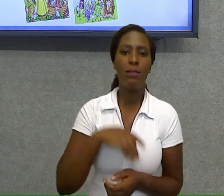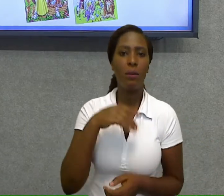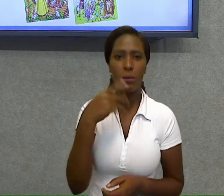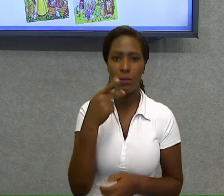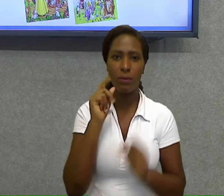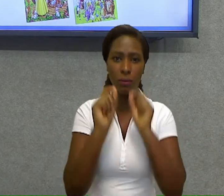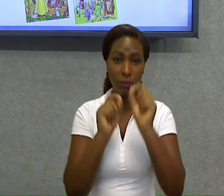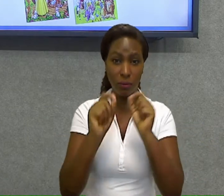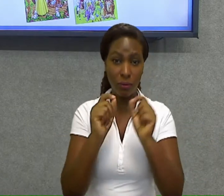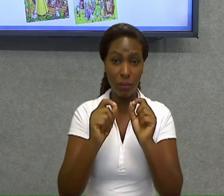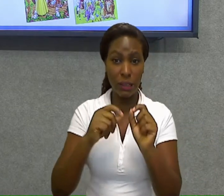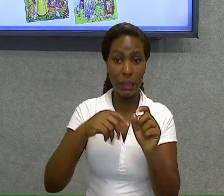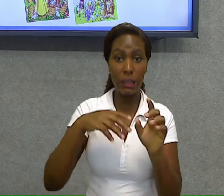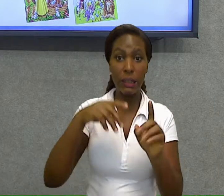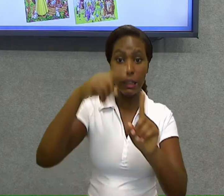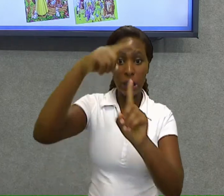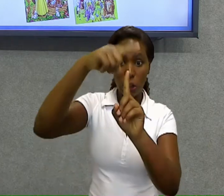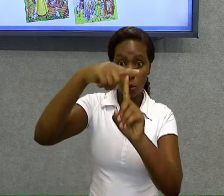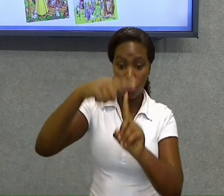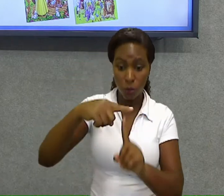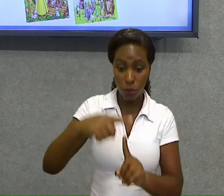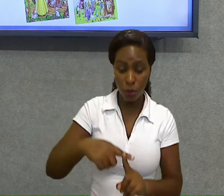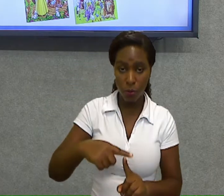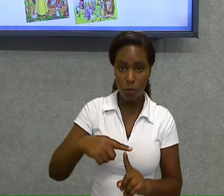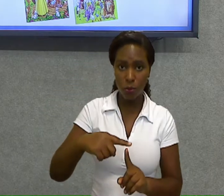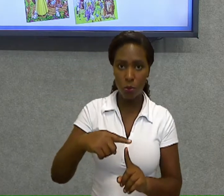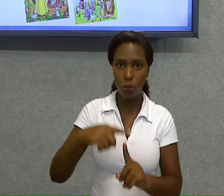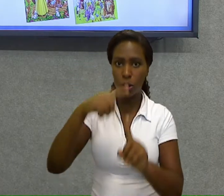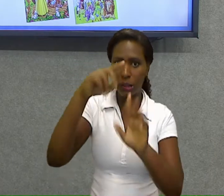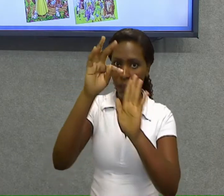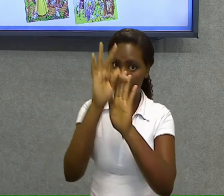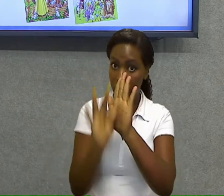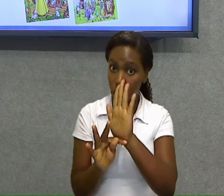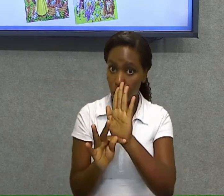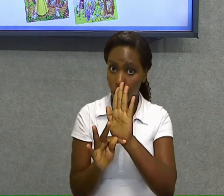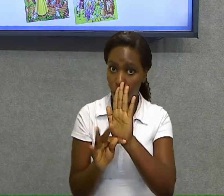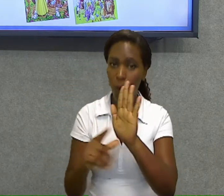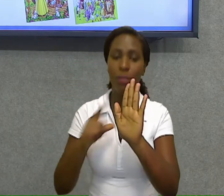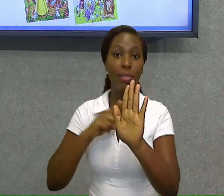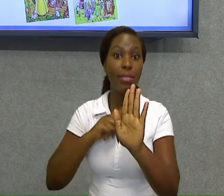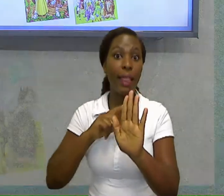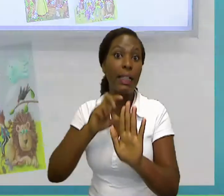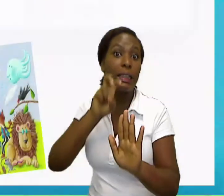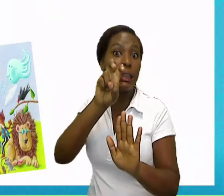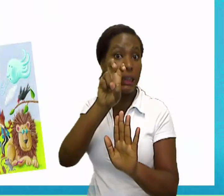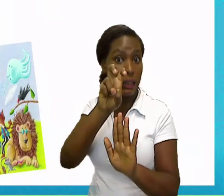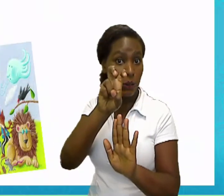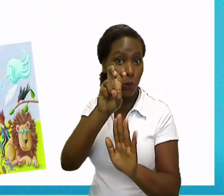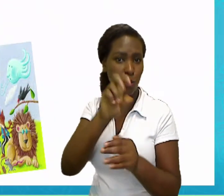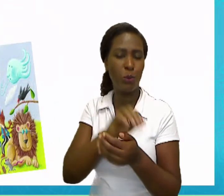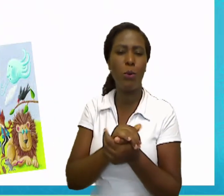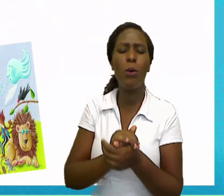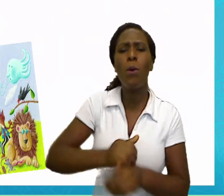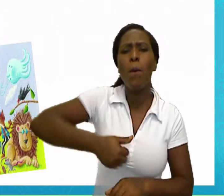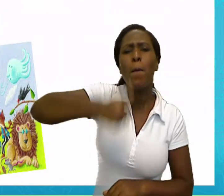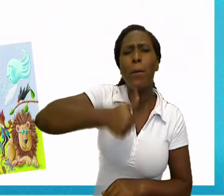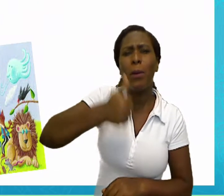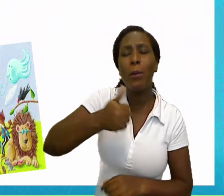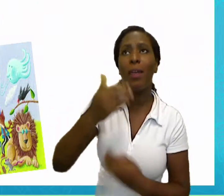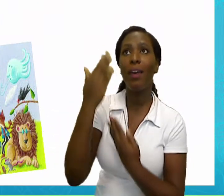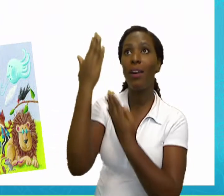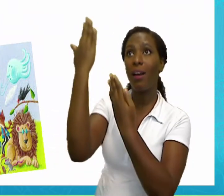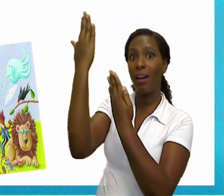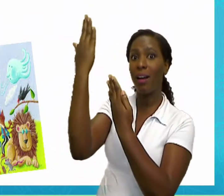com o narrativo. Falaremos sobre 5, lembra? Tipos textuais eu tenho 5. O narrativo. Os